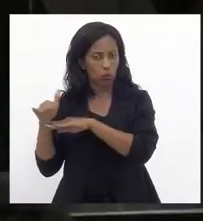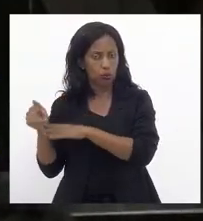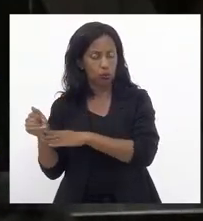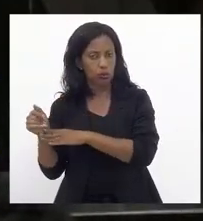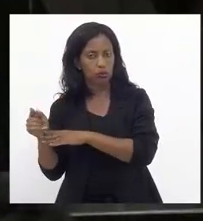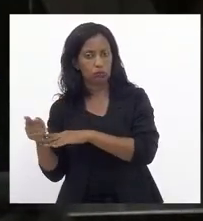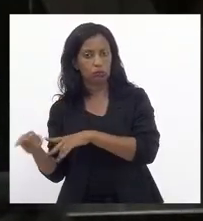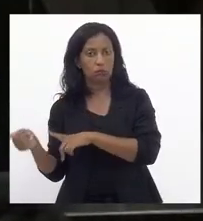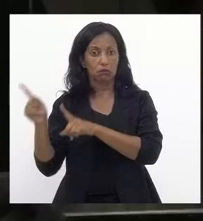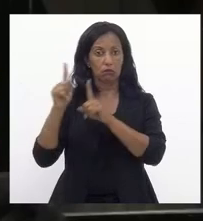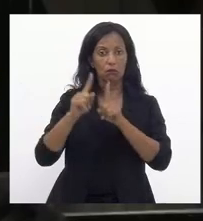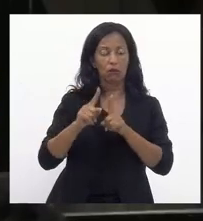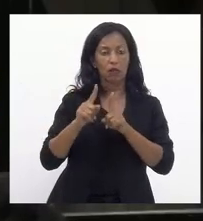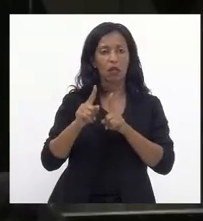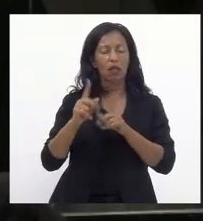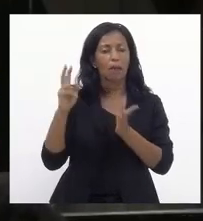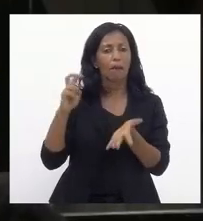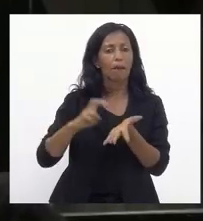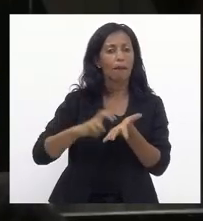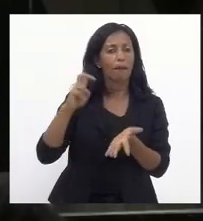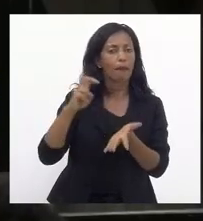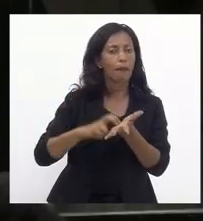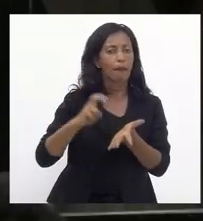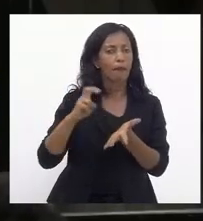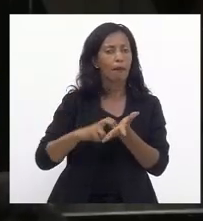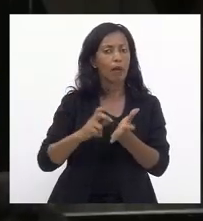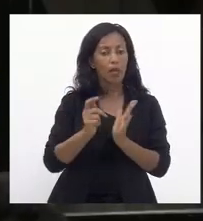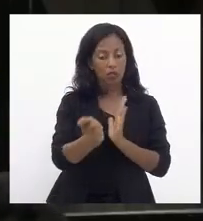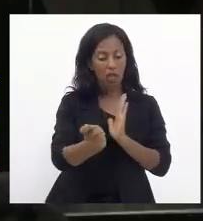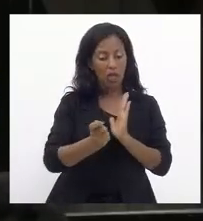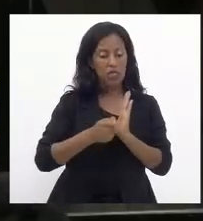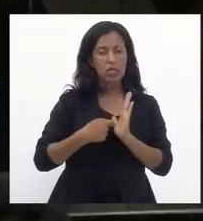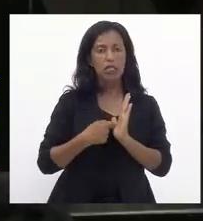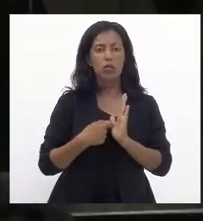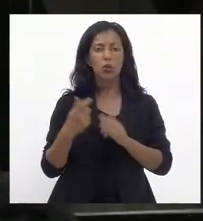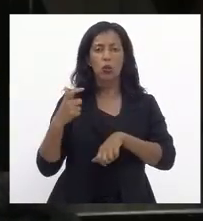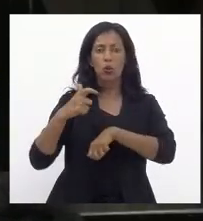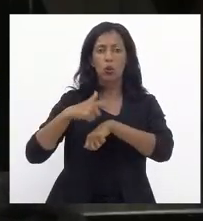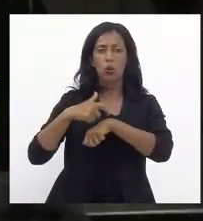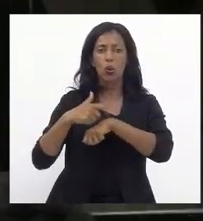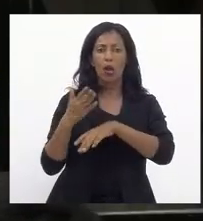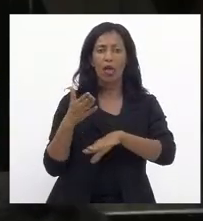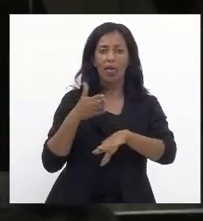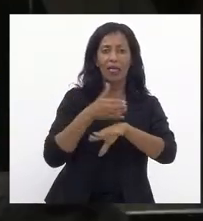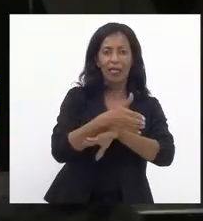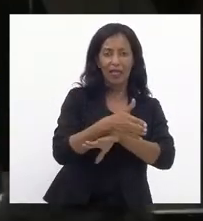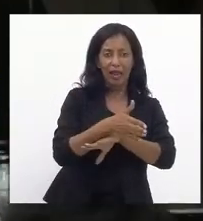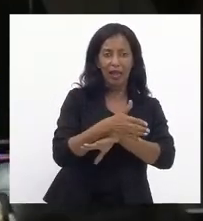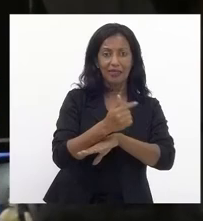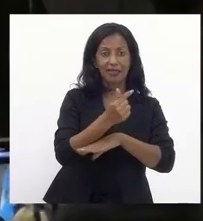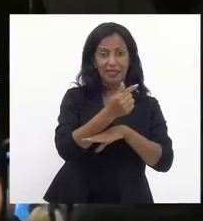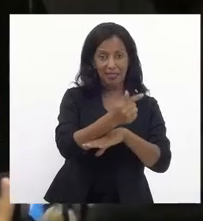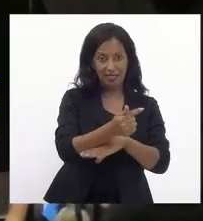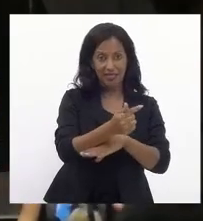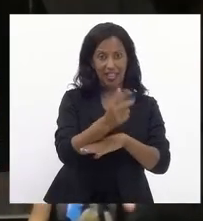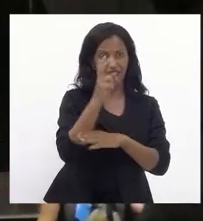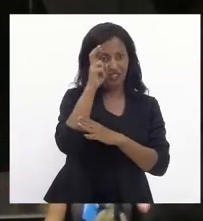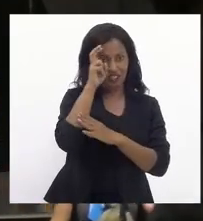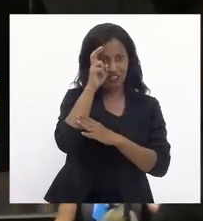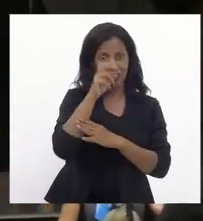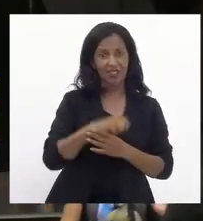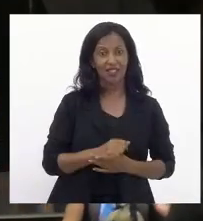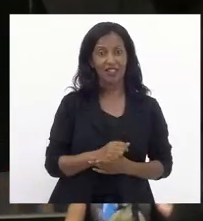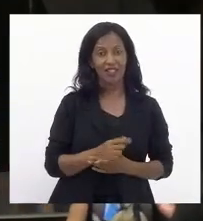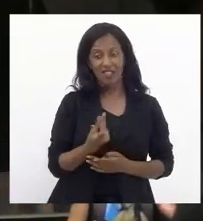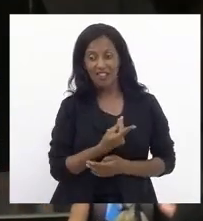e na parte da manhã ele já assinou o horário da entrada, que seria às 7 de quinta-feira,